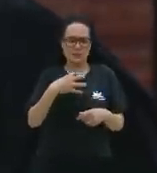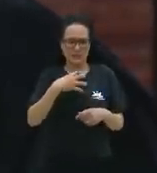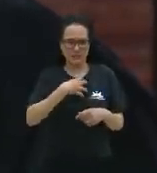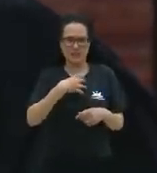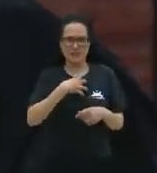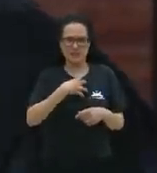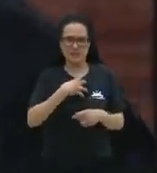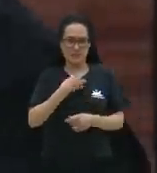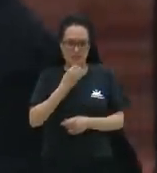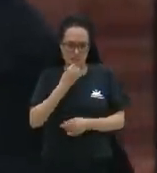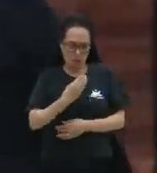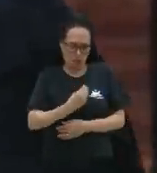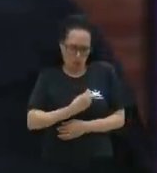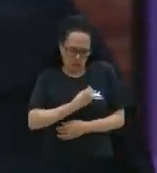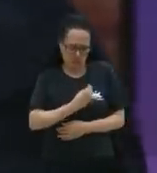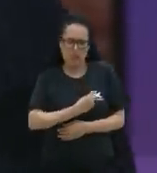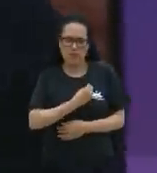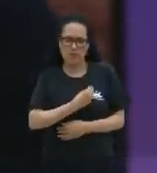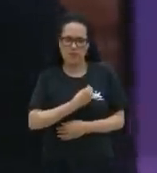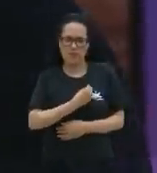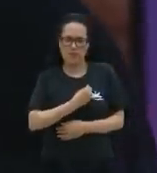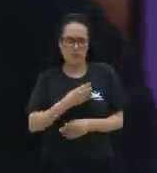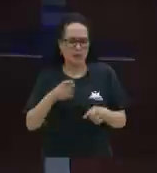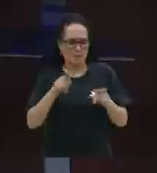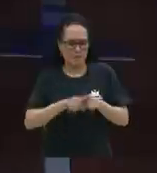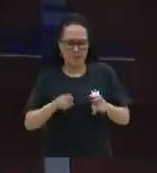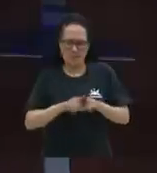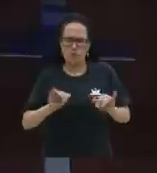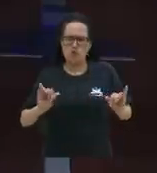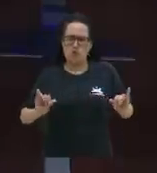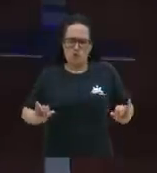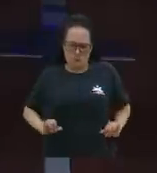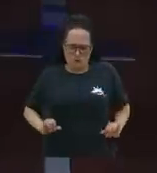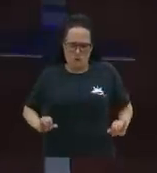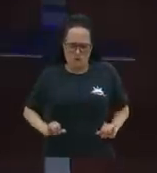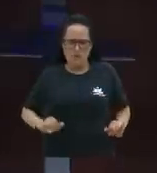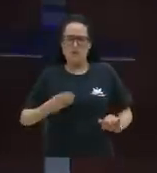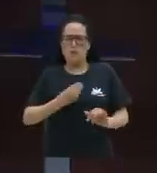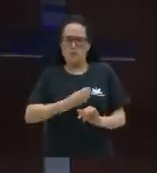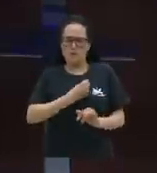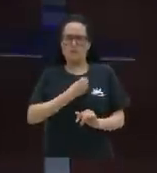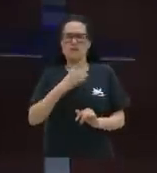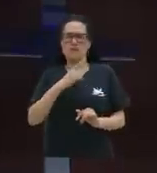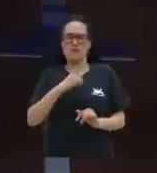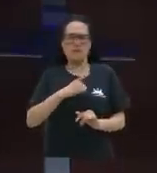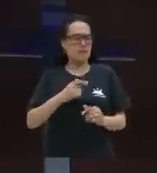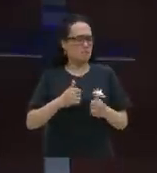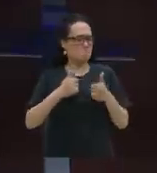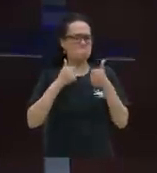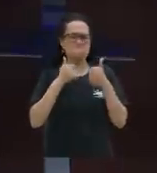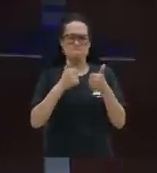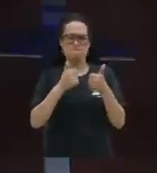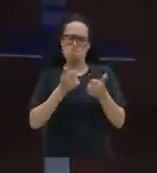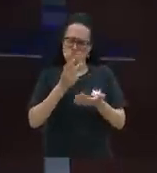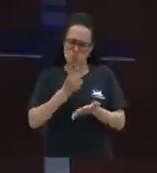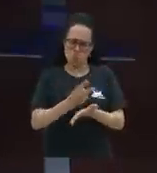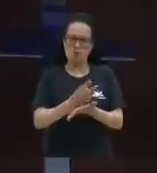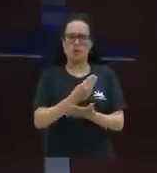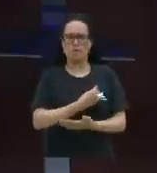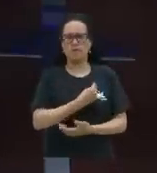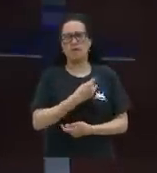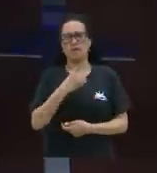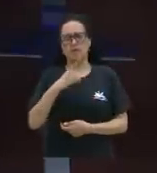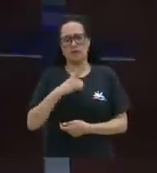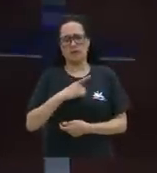viver, apesar de todos os sofrimentos dessa vida, vale a pena viver e lutar